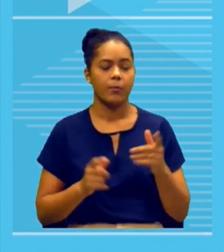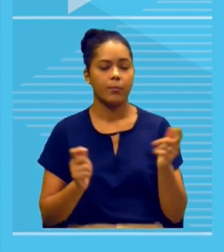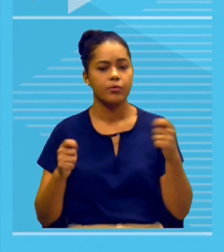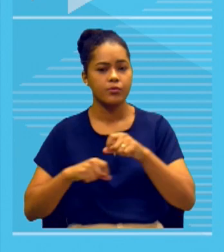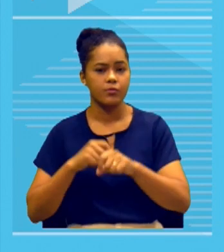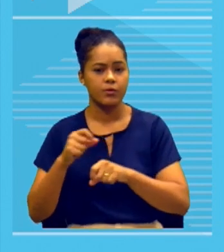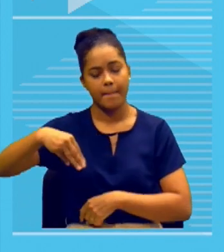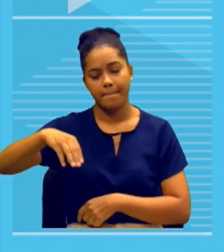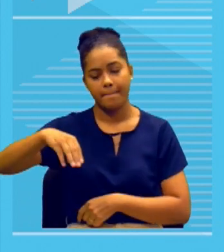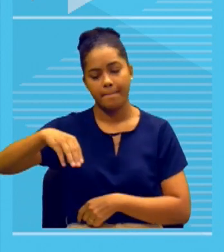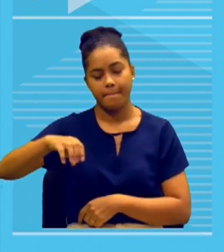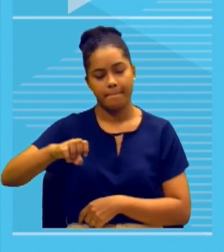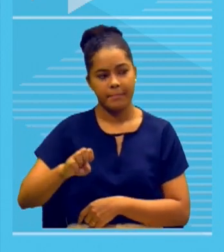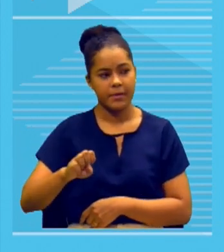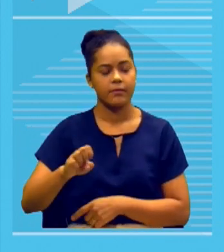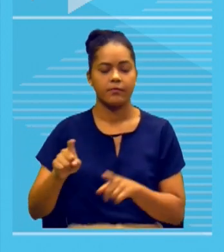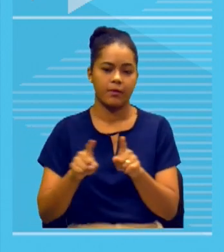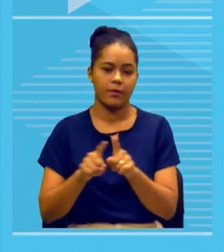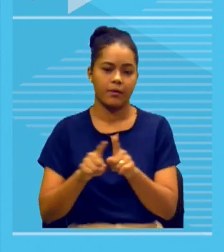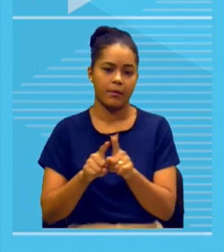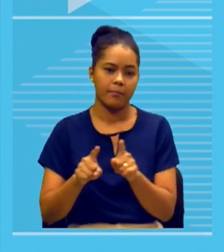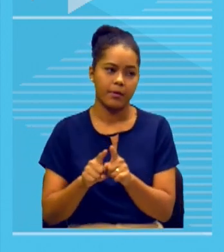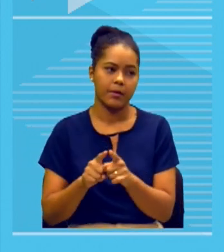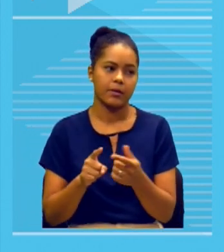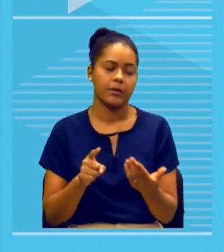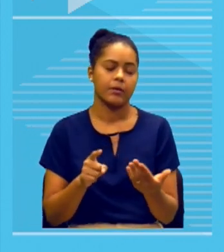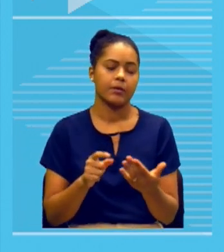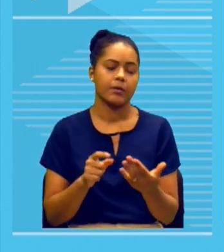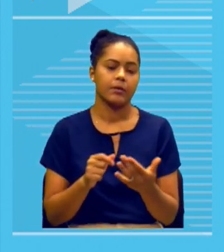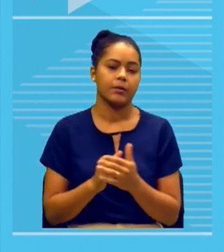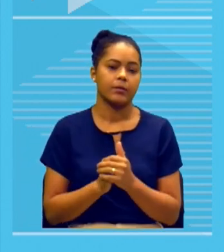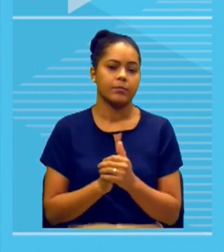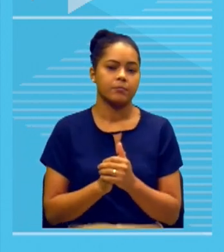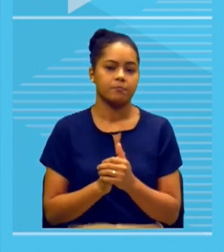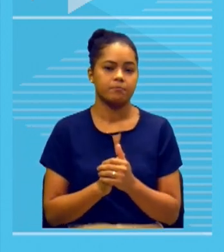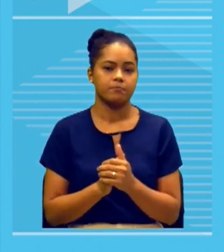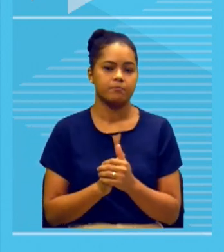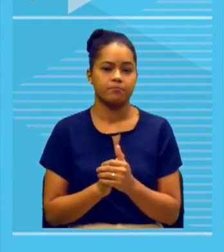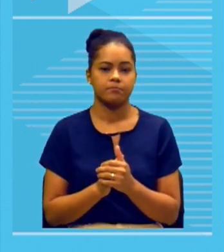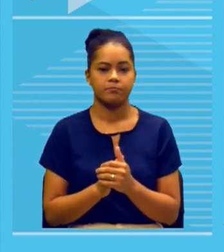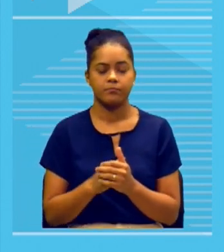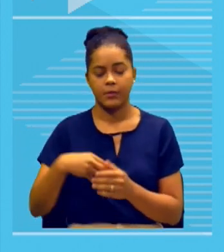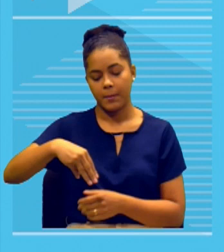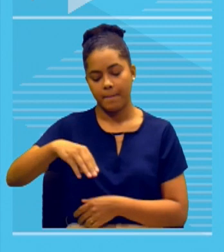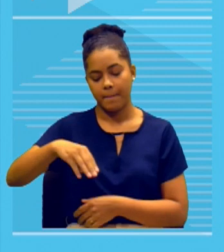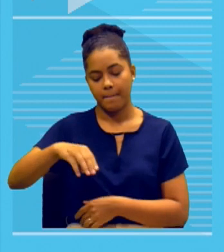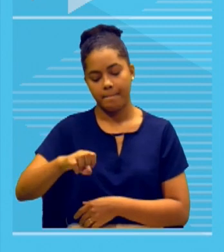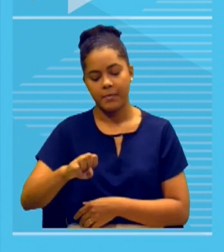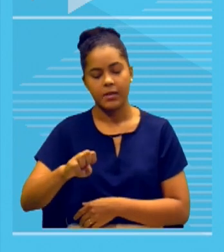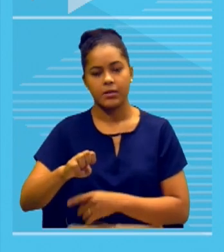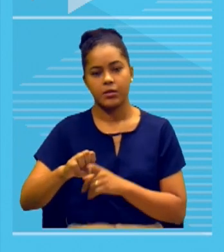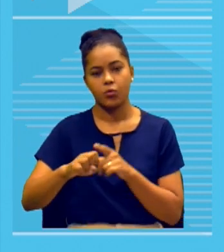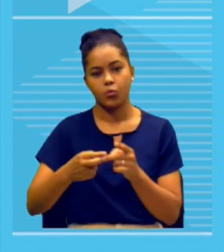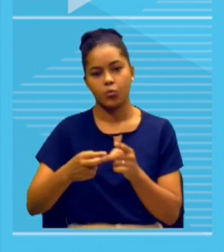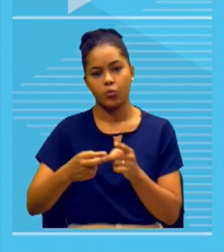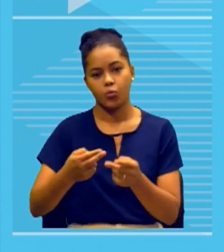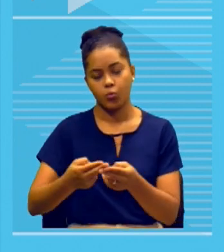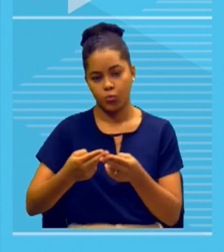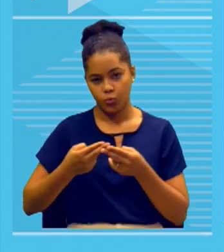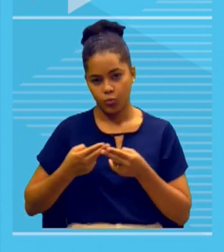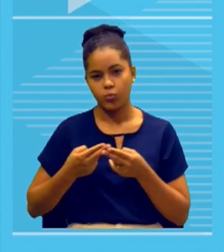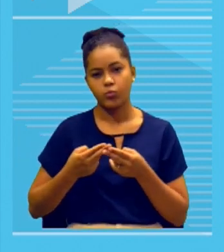em me falando a verdade em mim relatando tudo que aconteceu eu posso